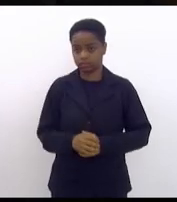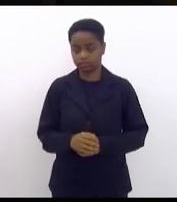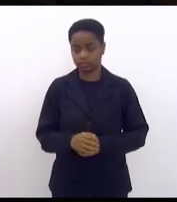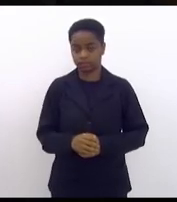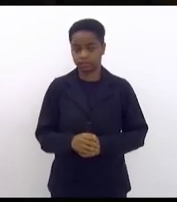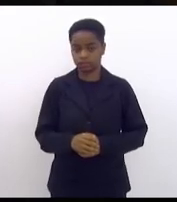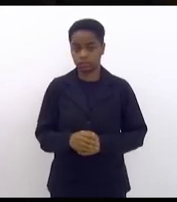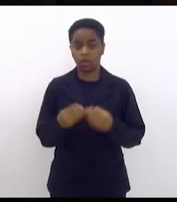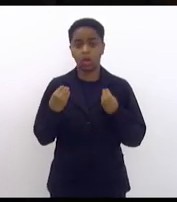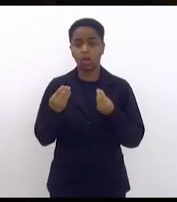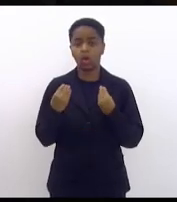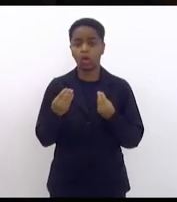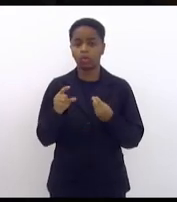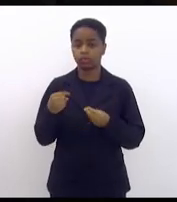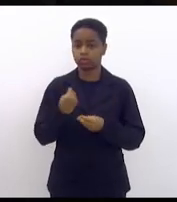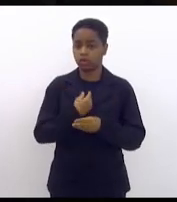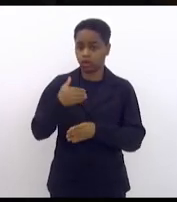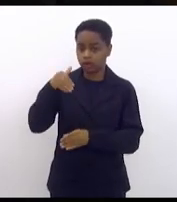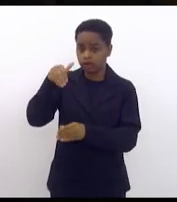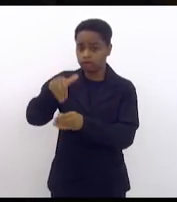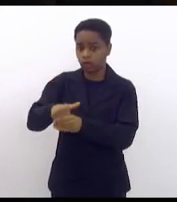pode?